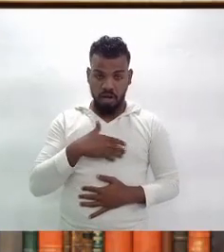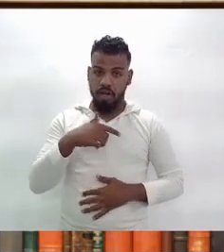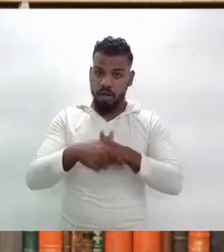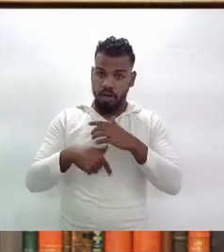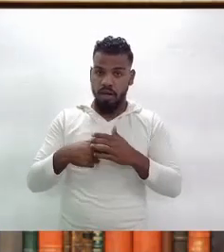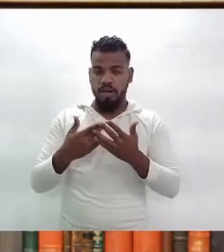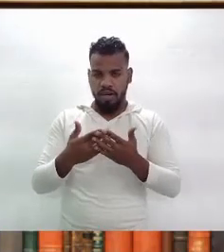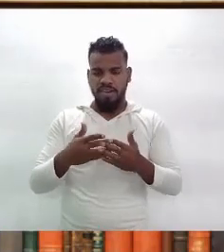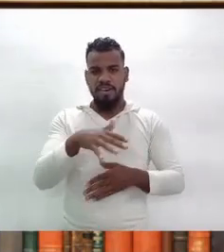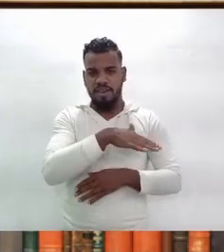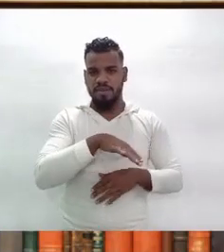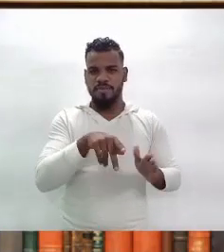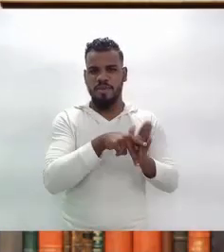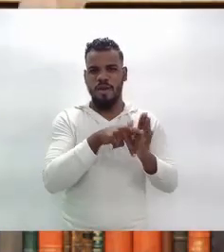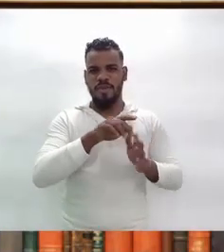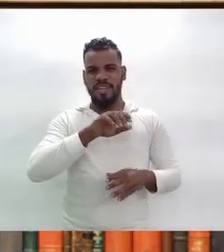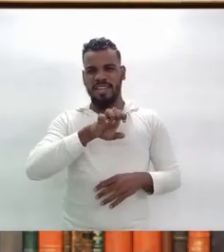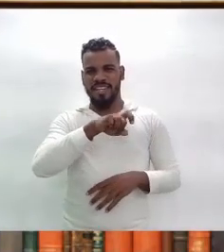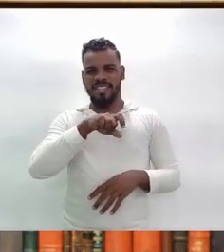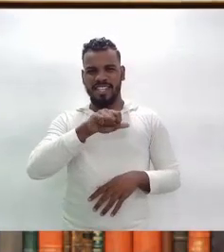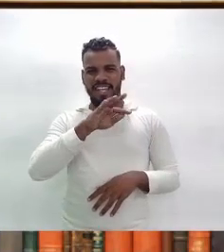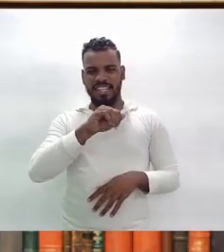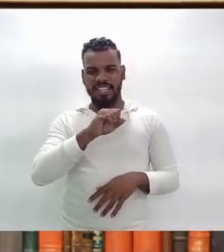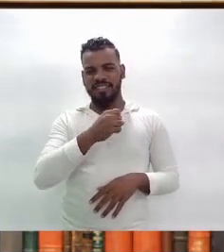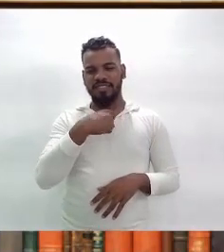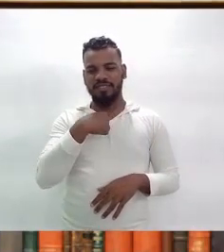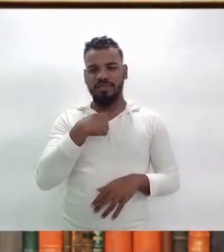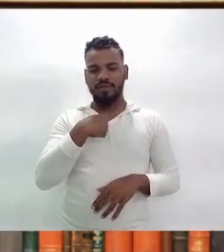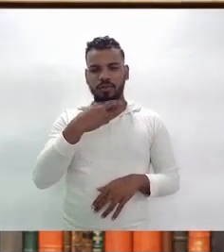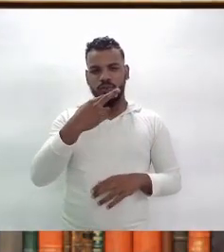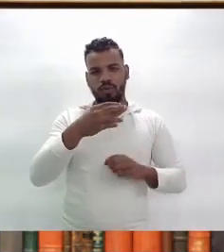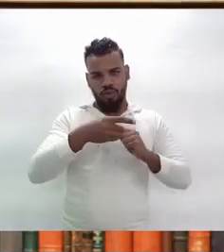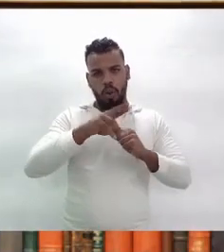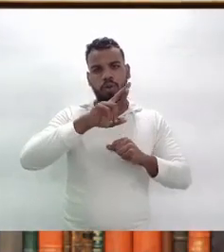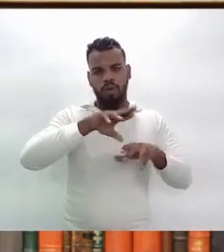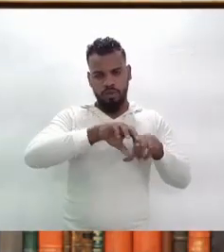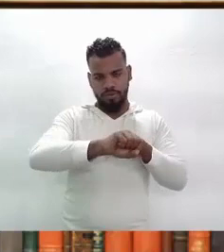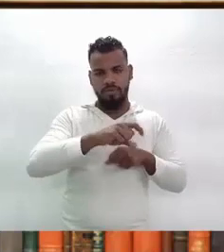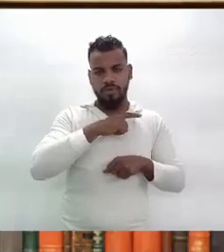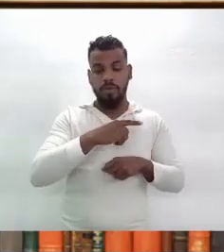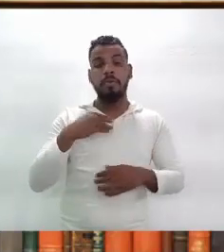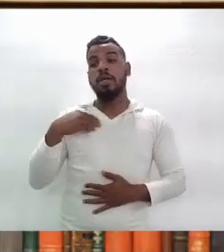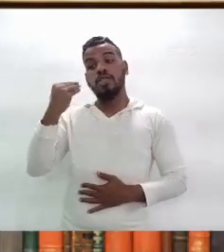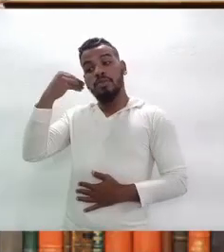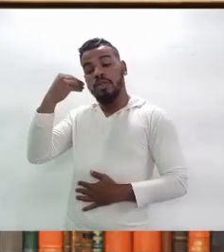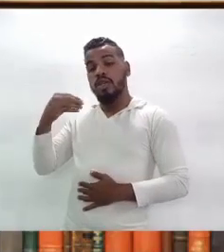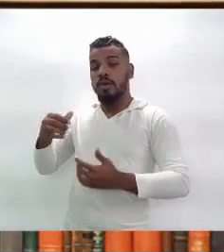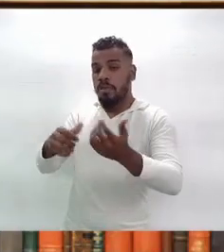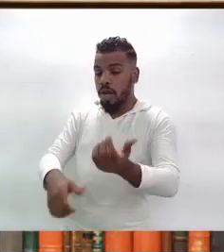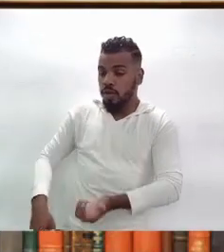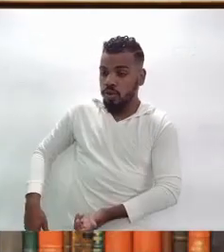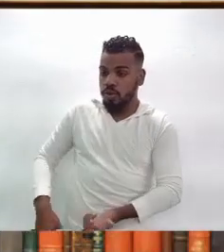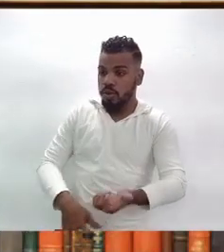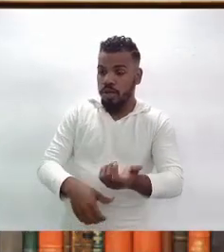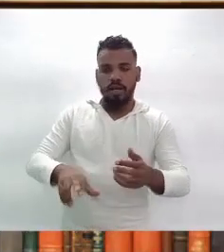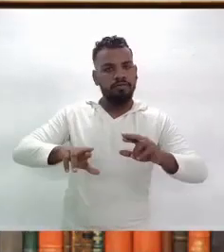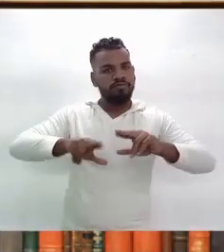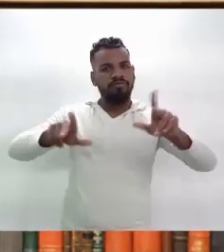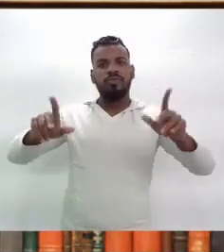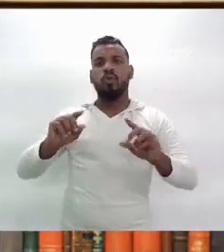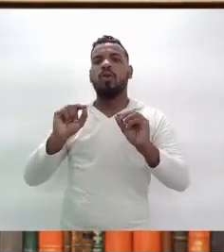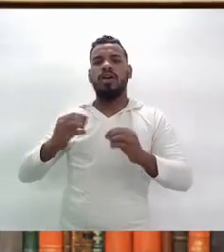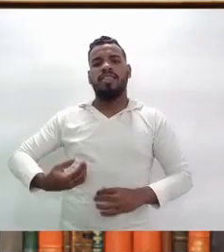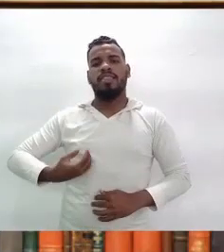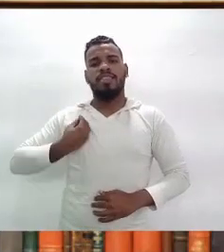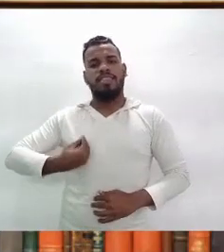área de exatas, eu sou doutora na área de exatas e a minha experiência com o maracatu, professor, é realmente de vivência